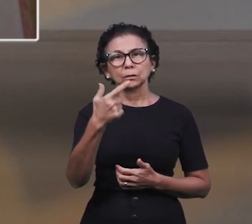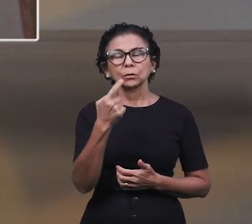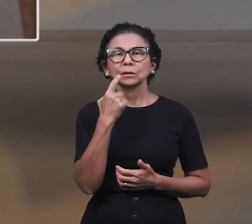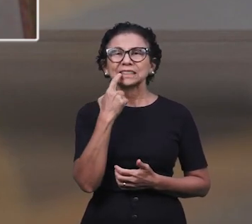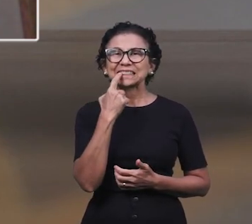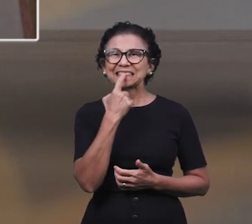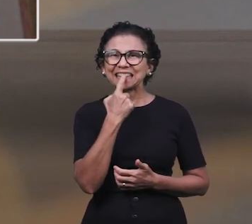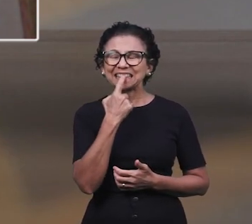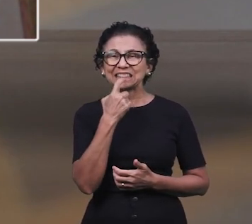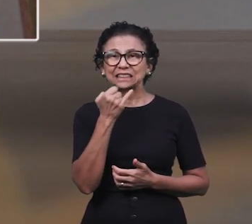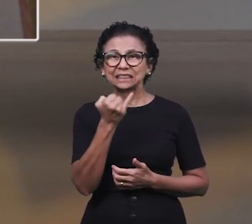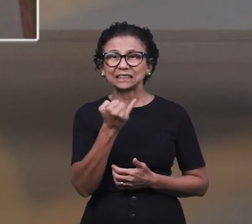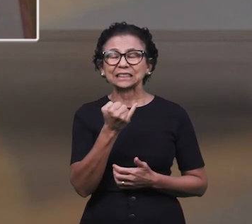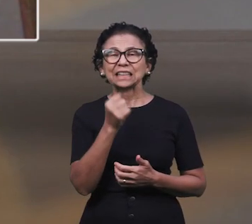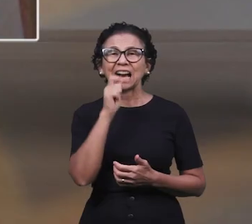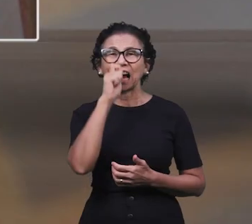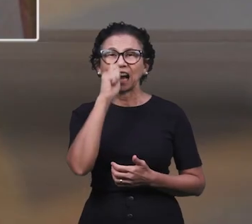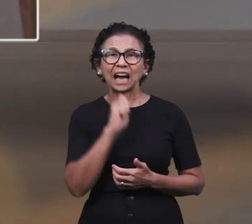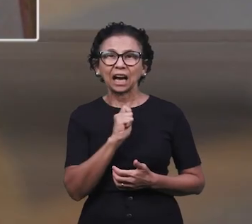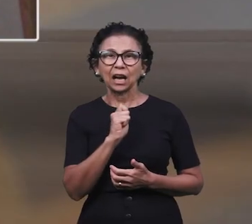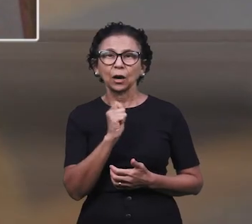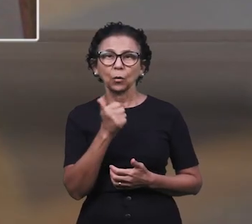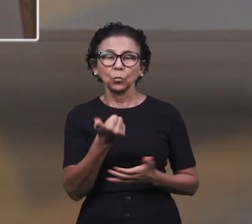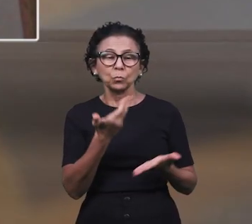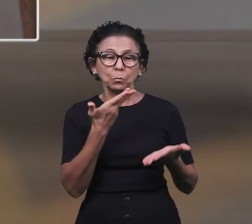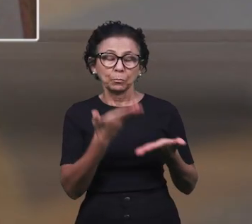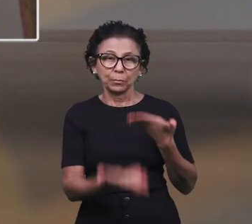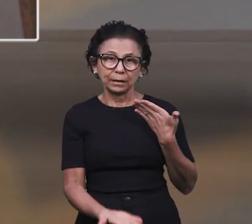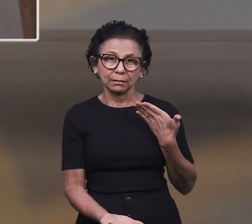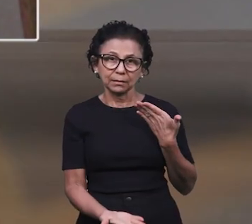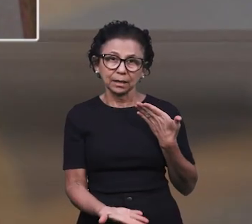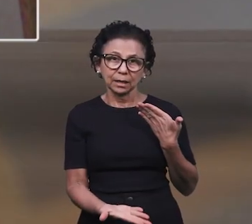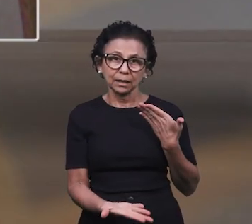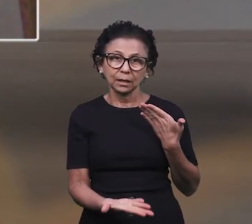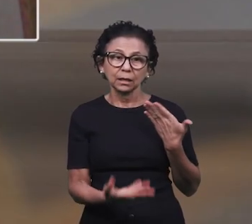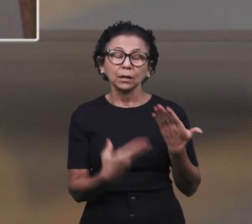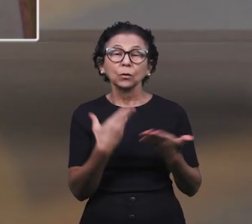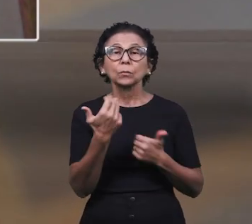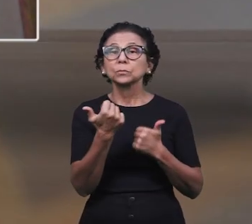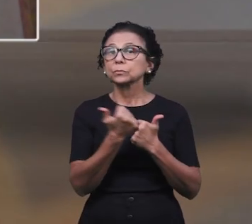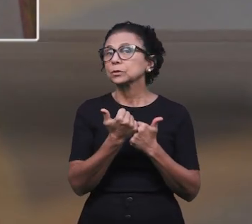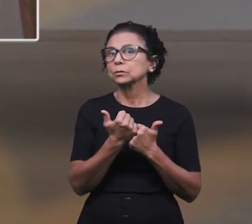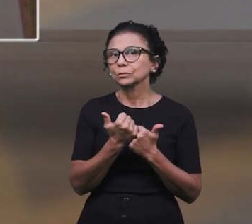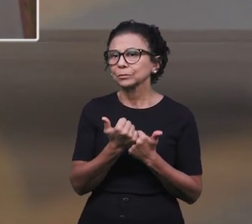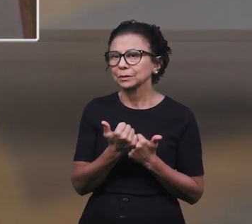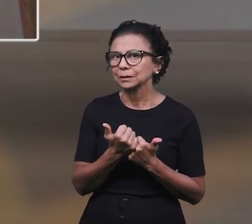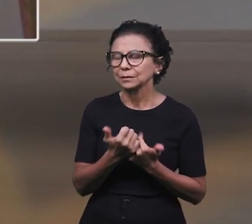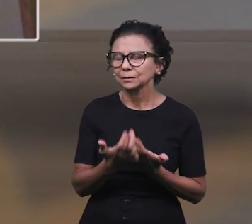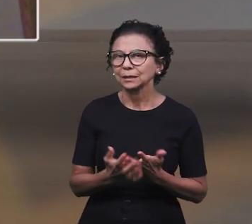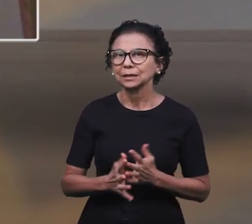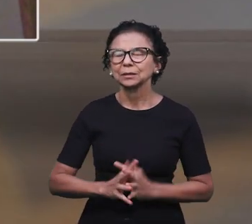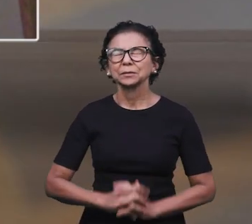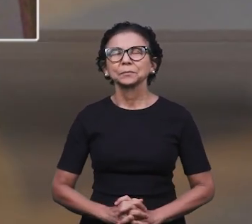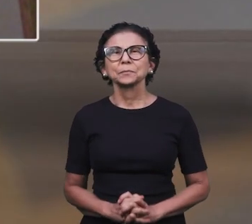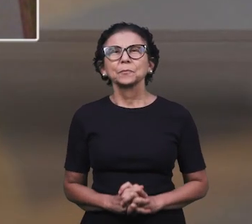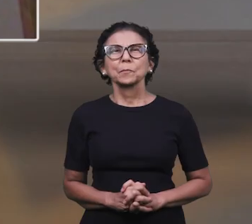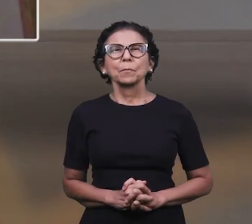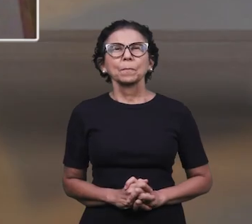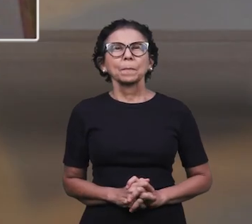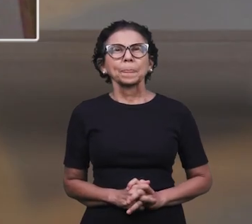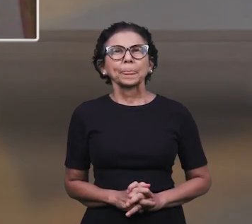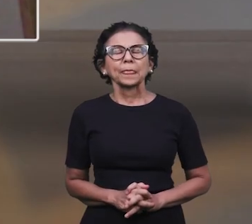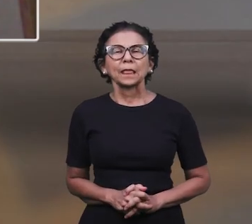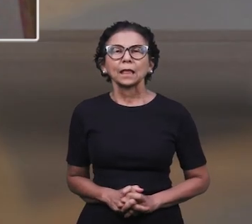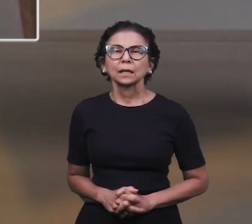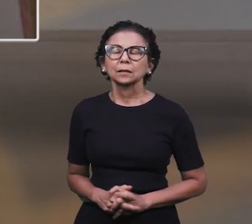isso, a tecnologia e toda a ciência odontologia devem chegar mais próximo